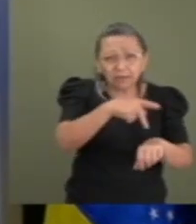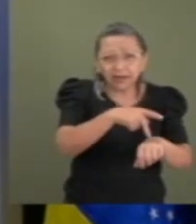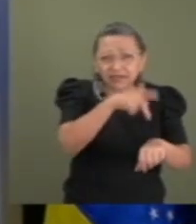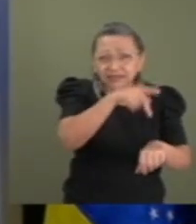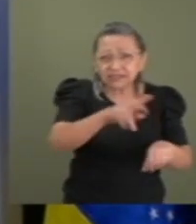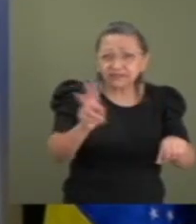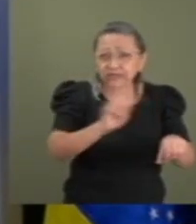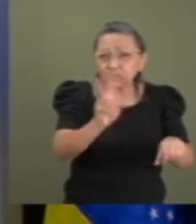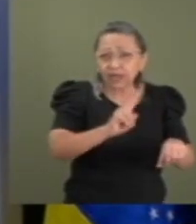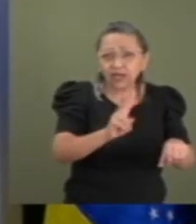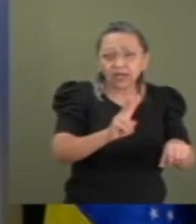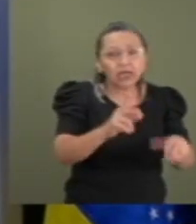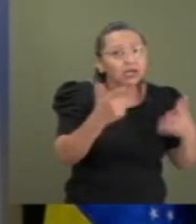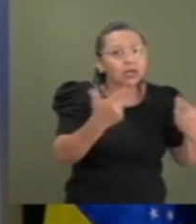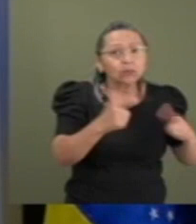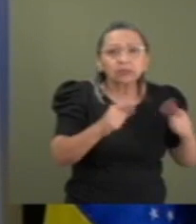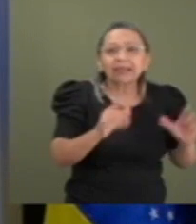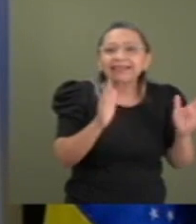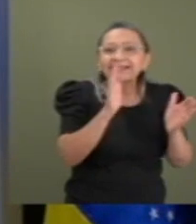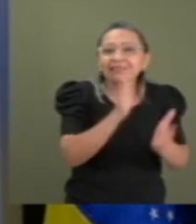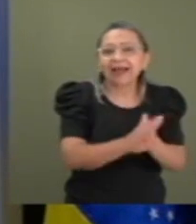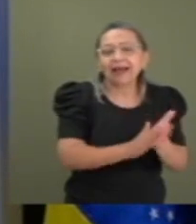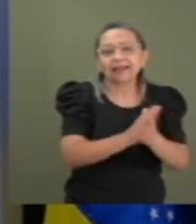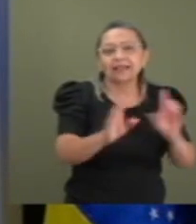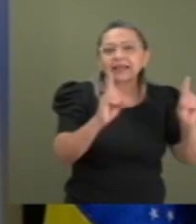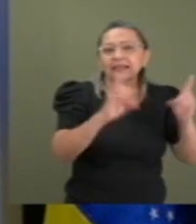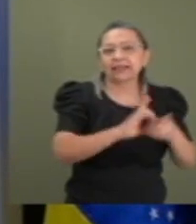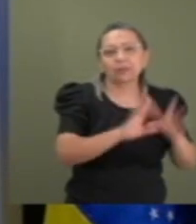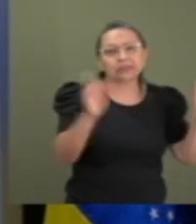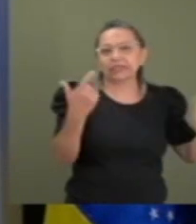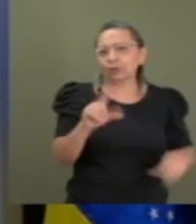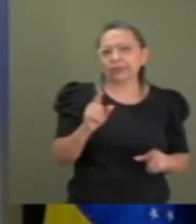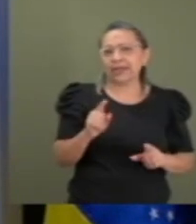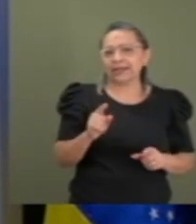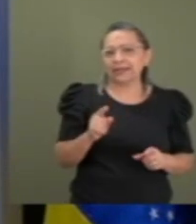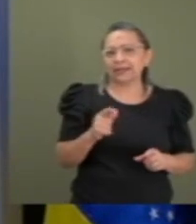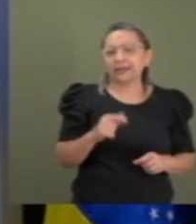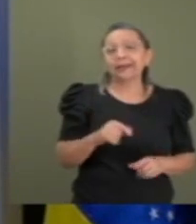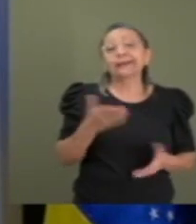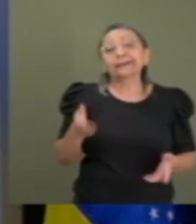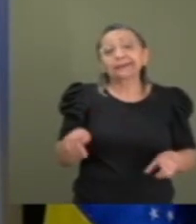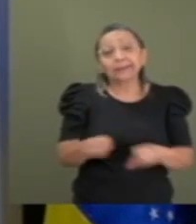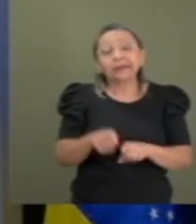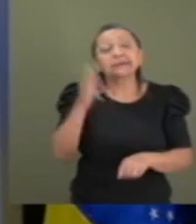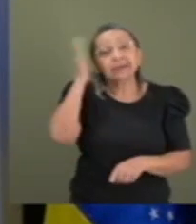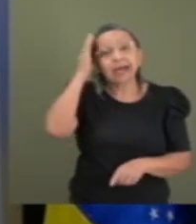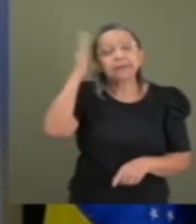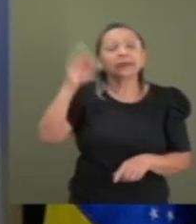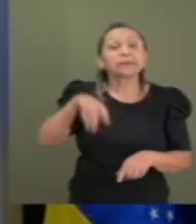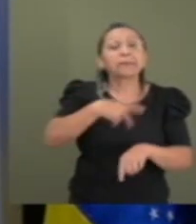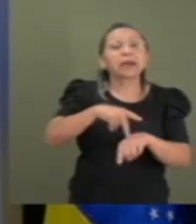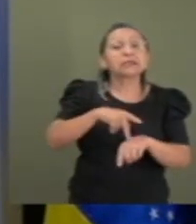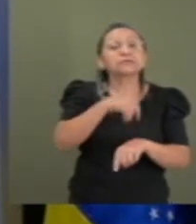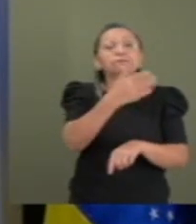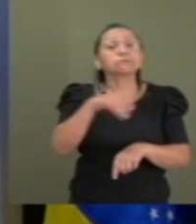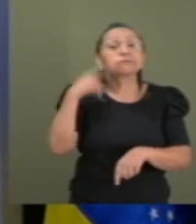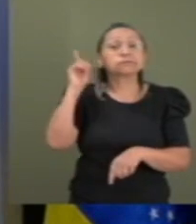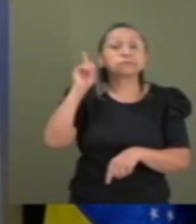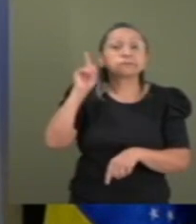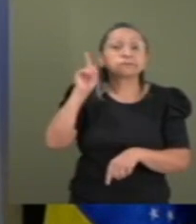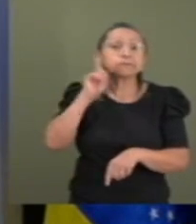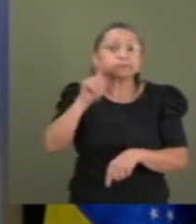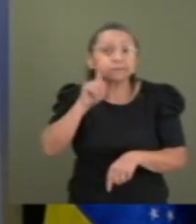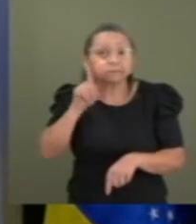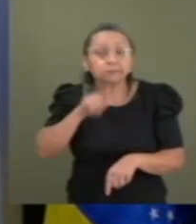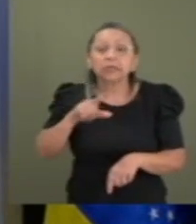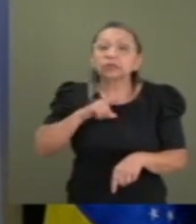Tem, inclusive, um pedido de prisão do senhor Maduro de 15 milhões de oferta dos